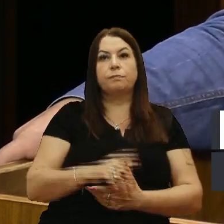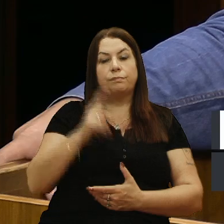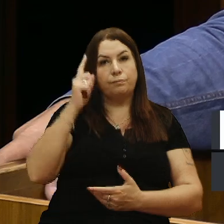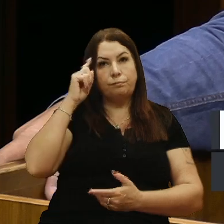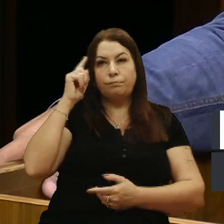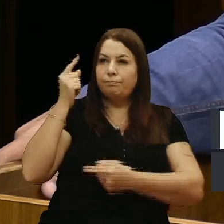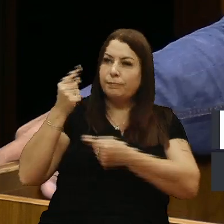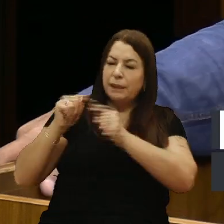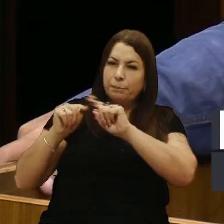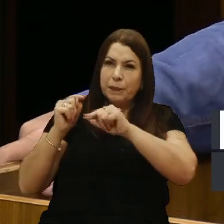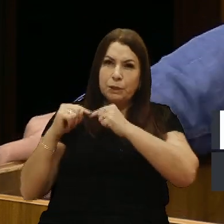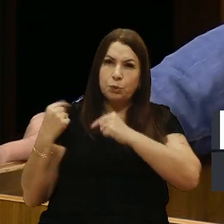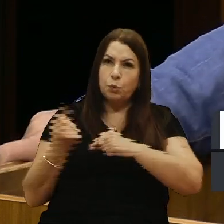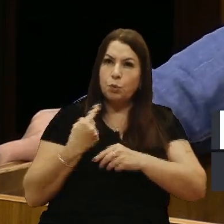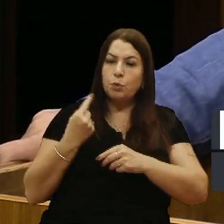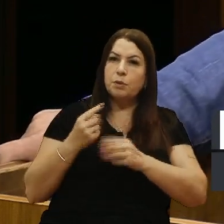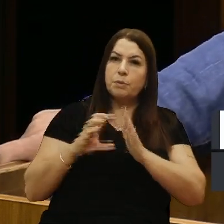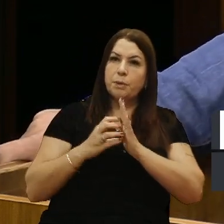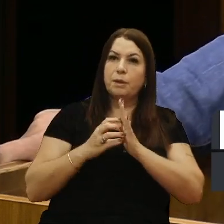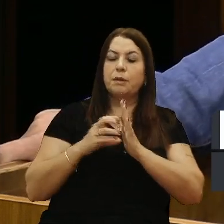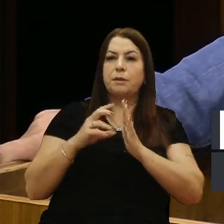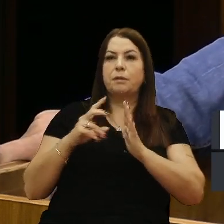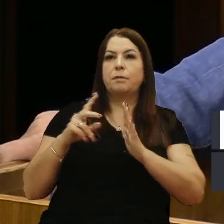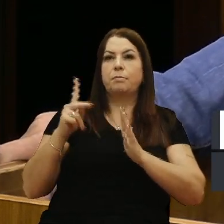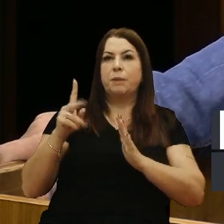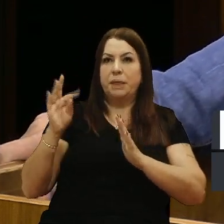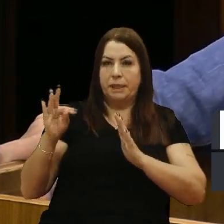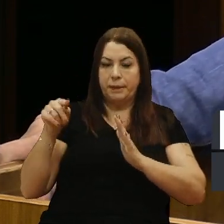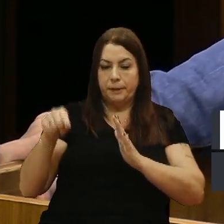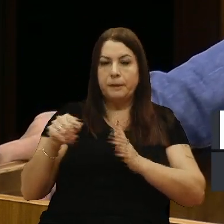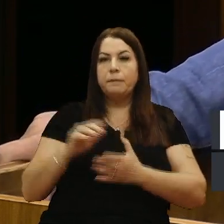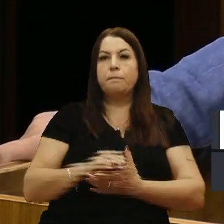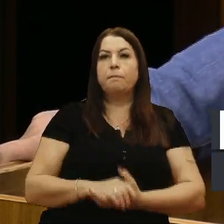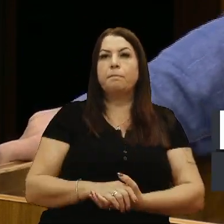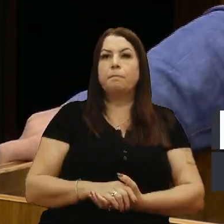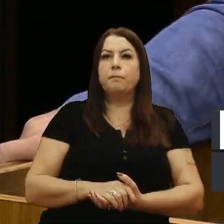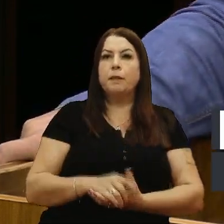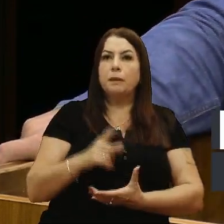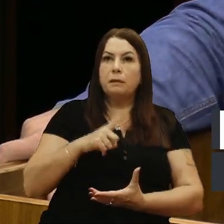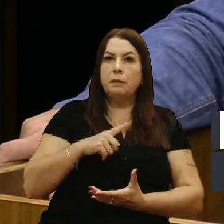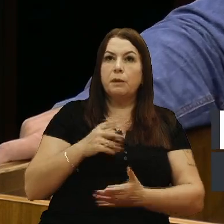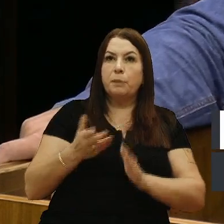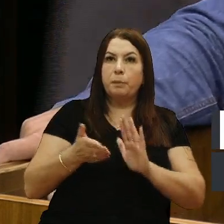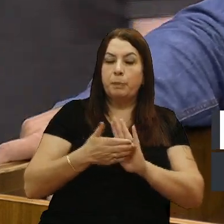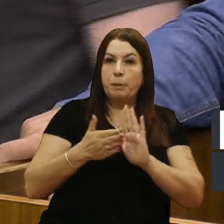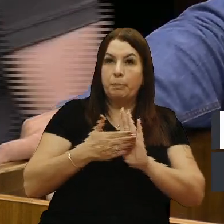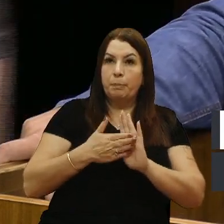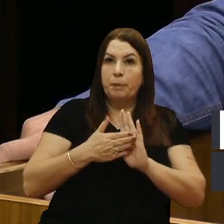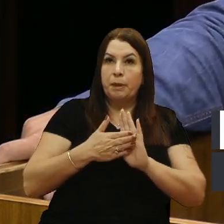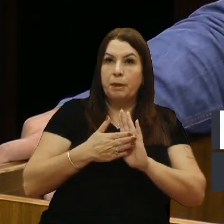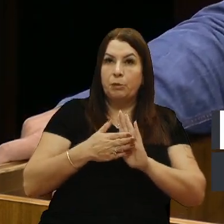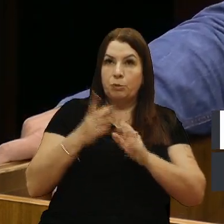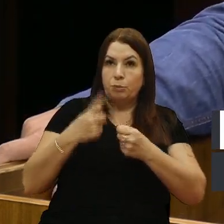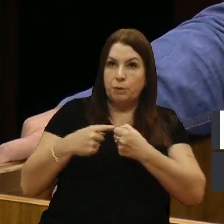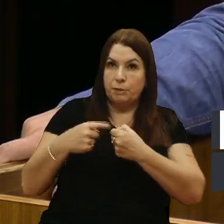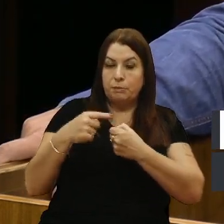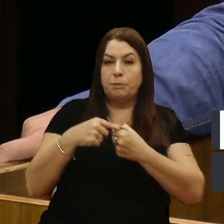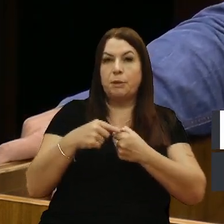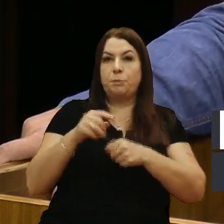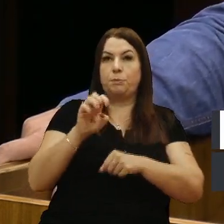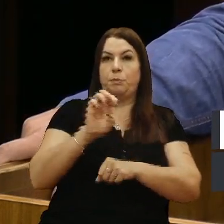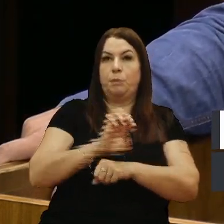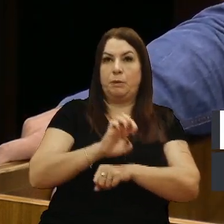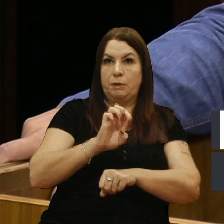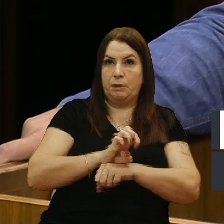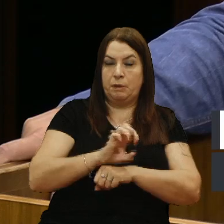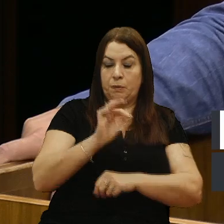articulação. Nossa bancada, a bancada do PT, se tem uma pauta a nível municipal,